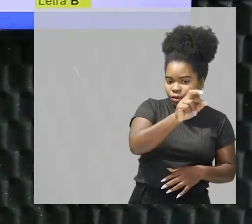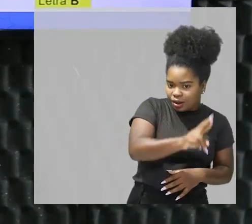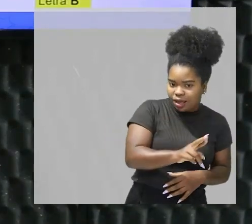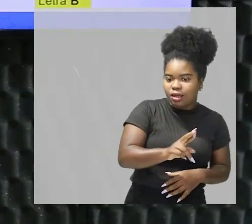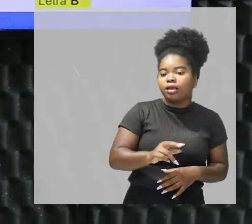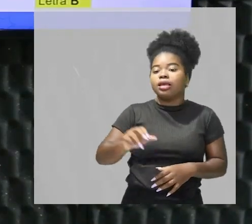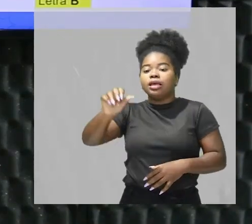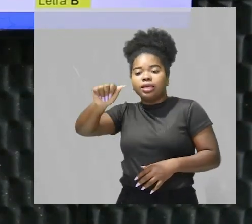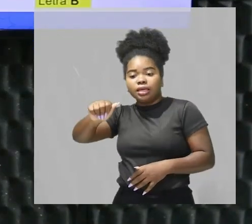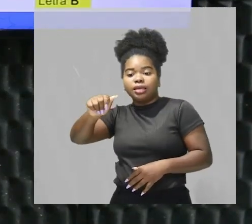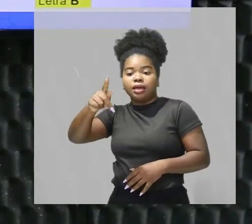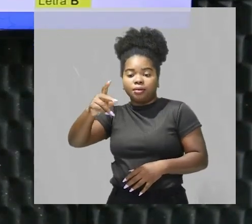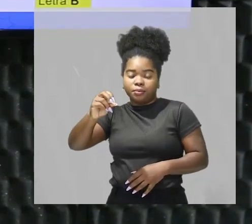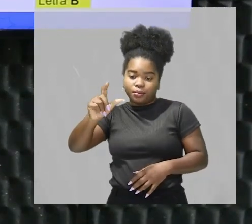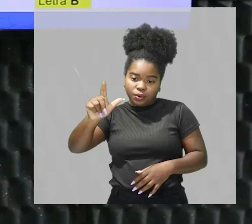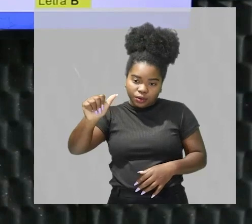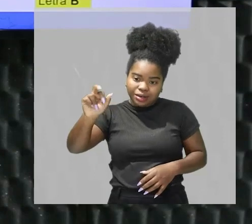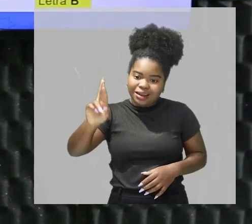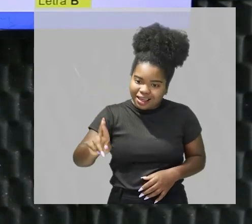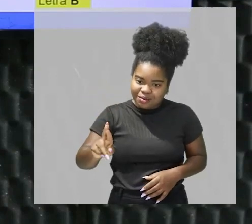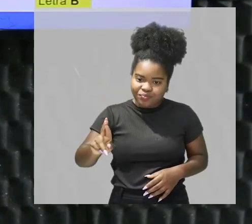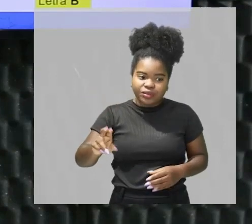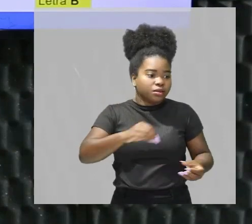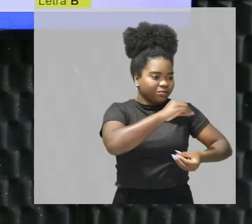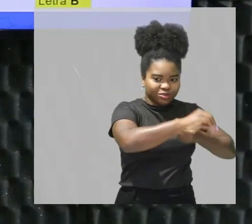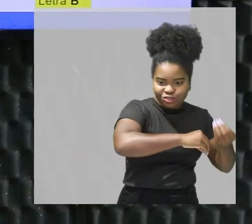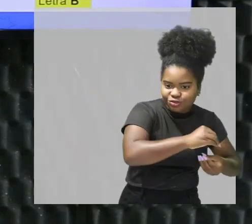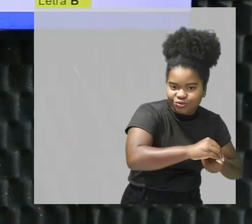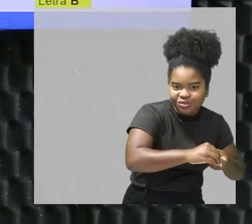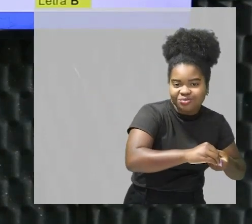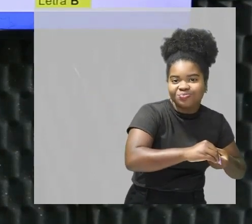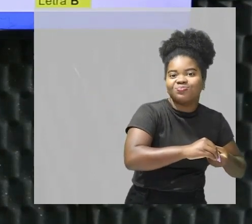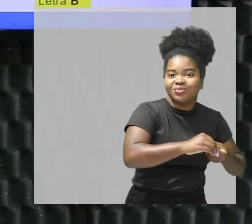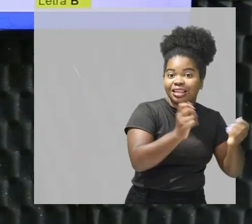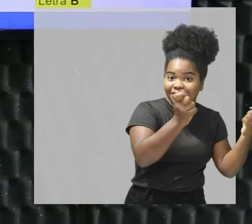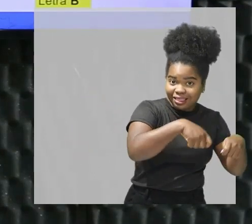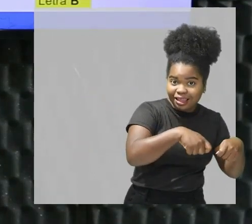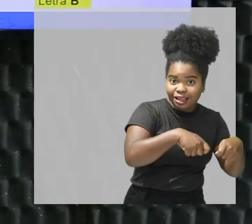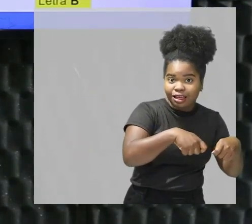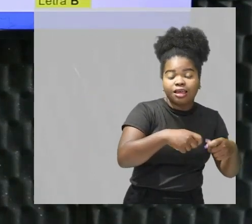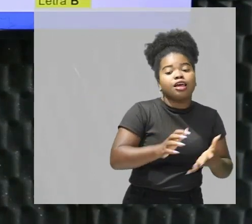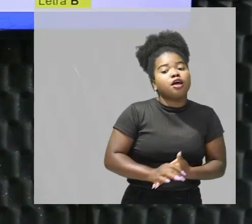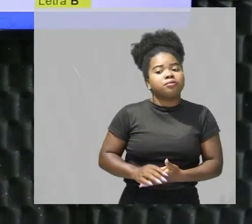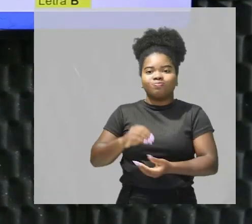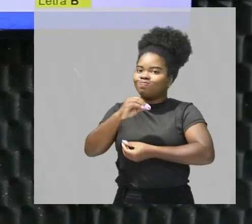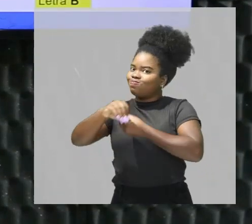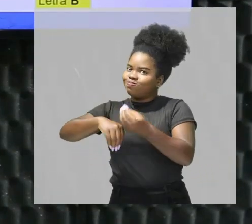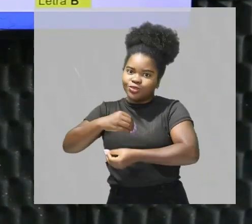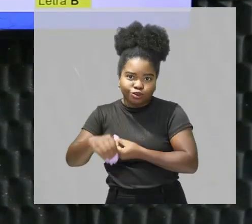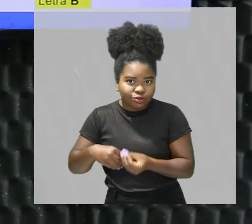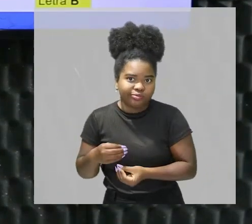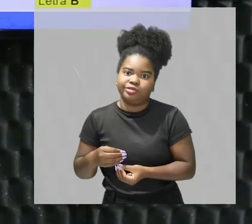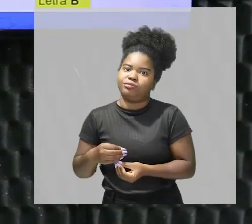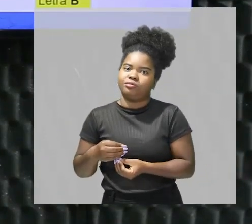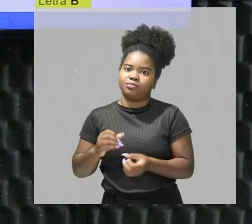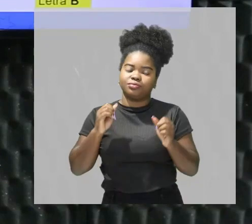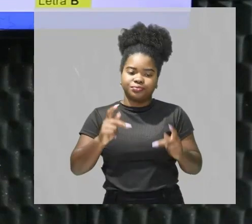Emulsificante, tensoativo, surfactante, molécula